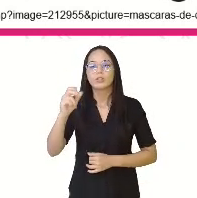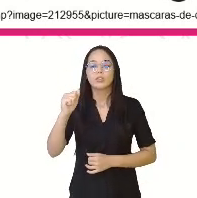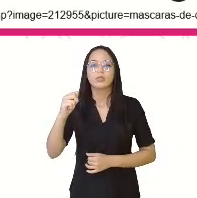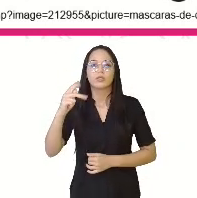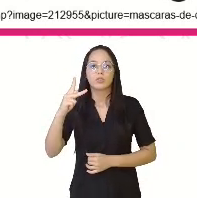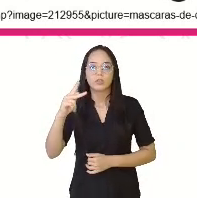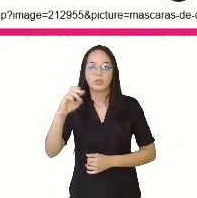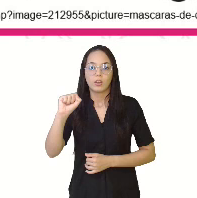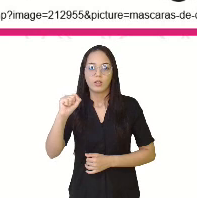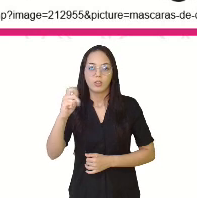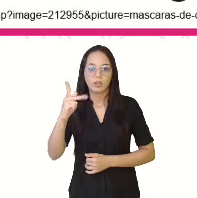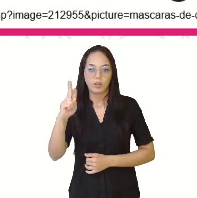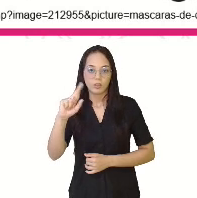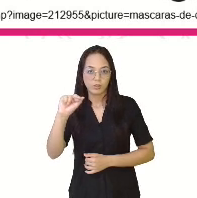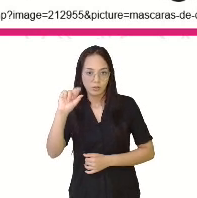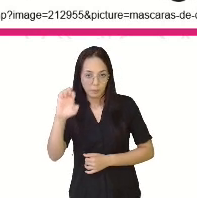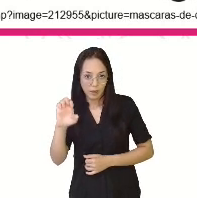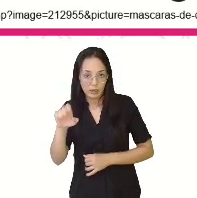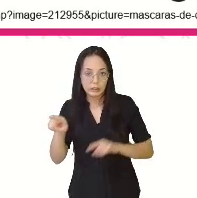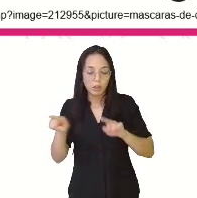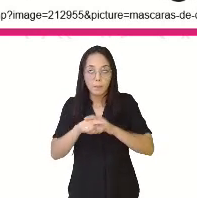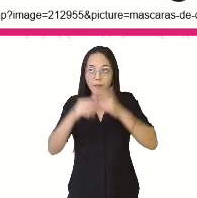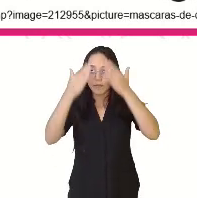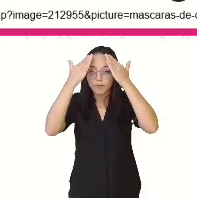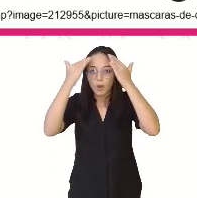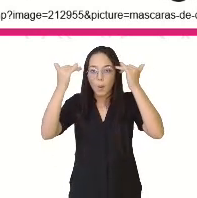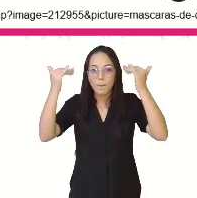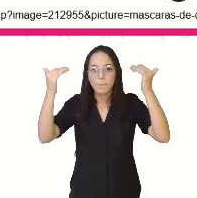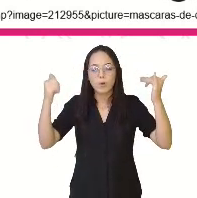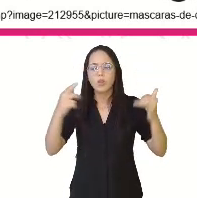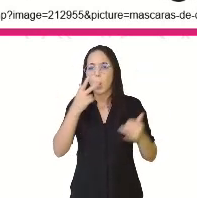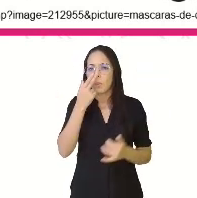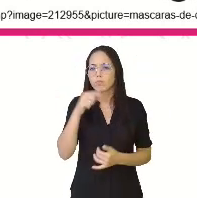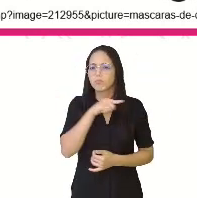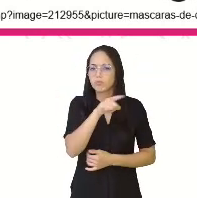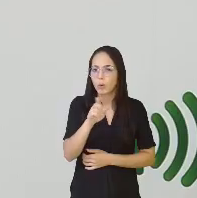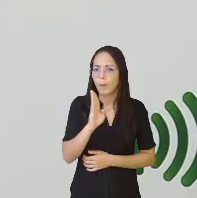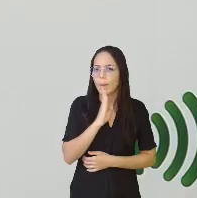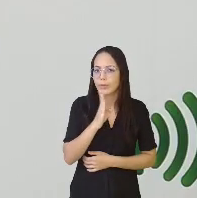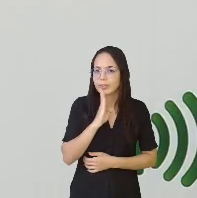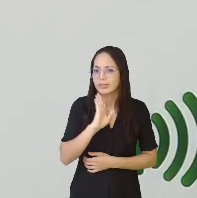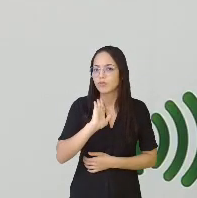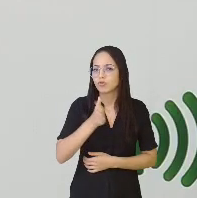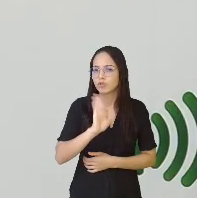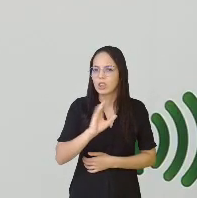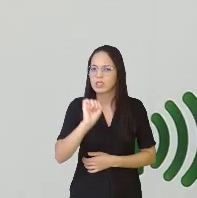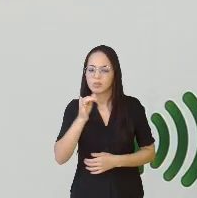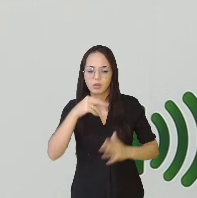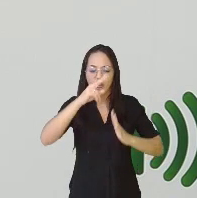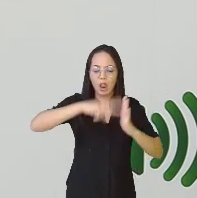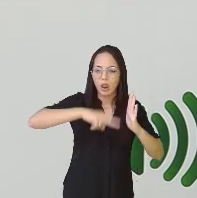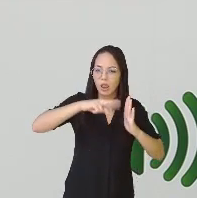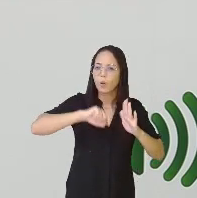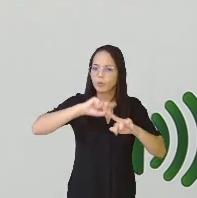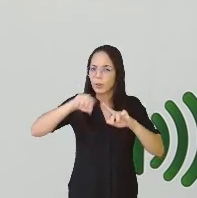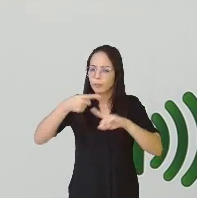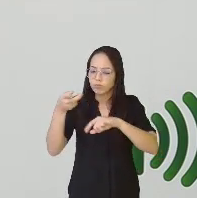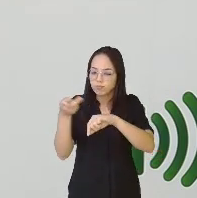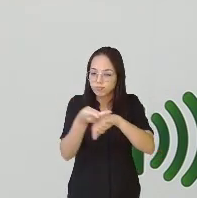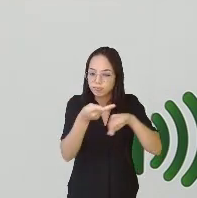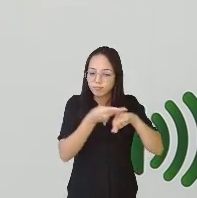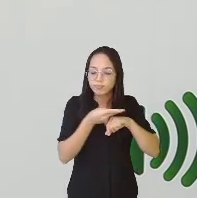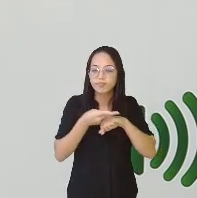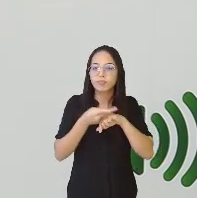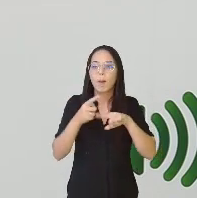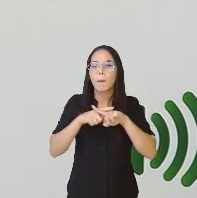né? Se não for a peça mais famosa de todas, eu acho que você já ouviu falar, se não leu, procure depois ler, mas